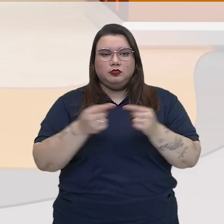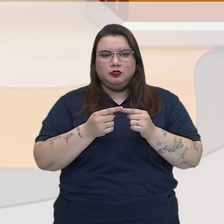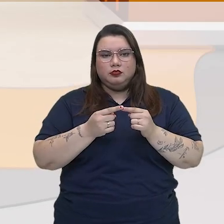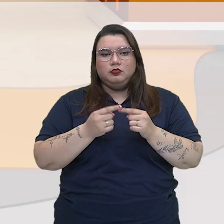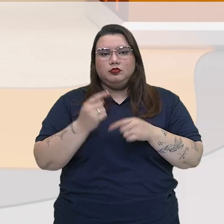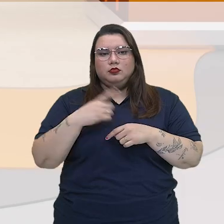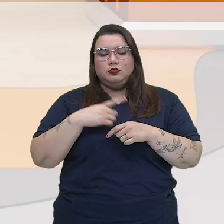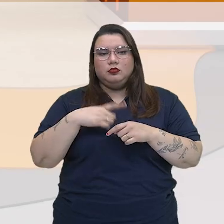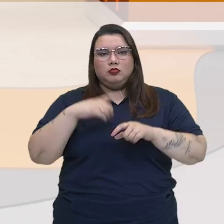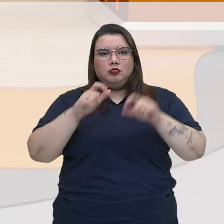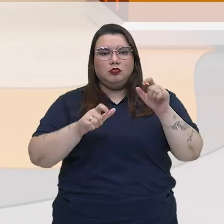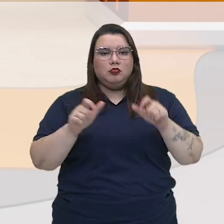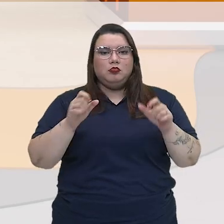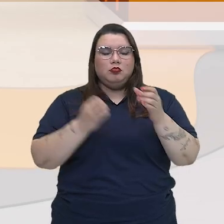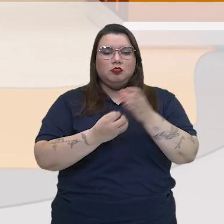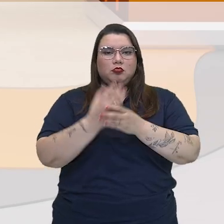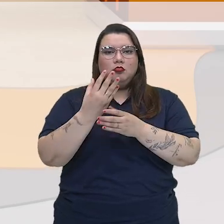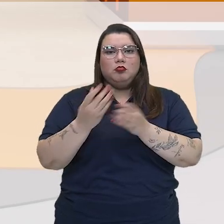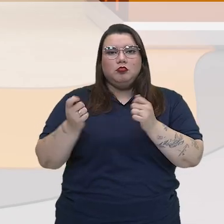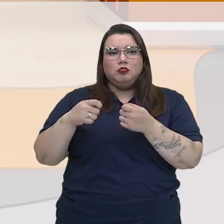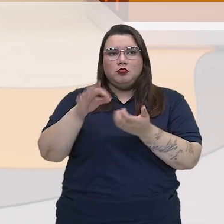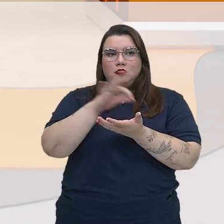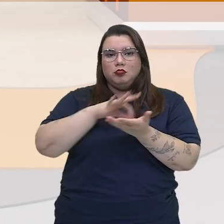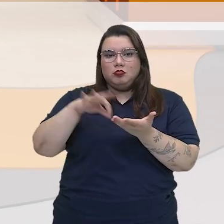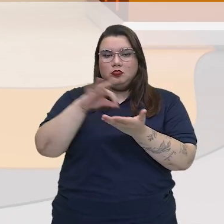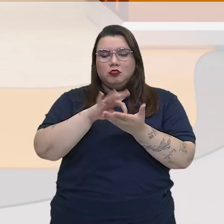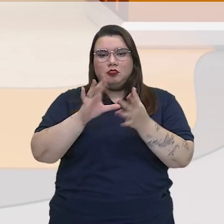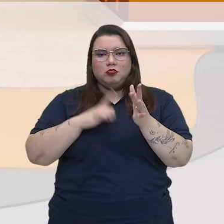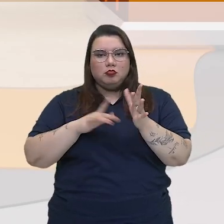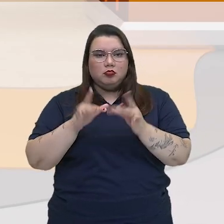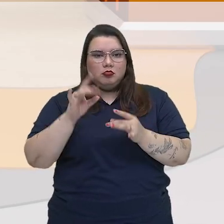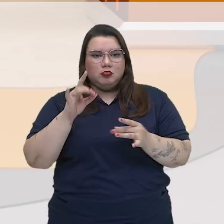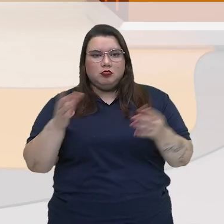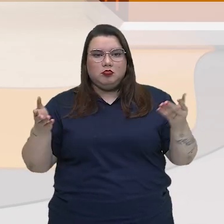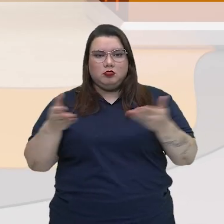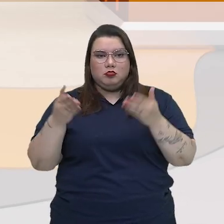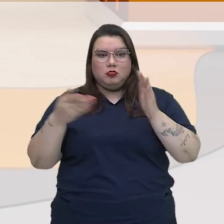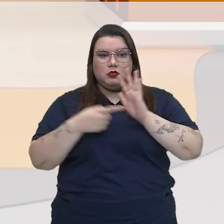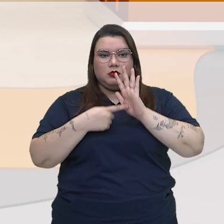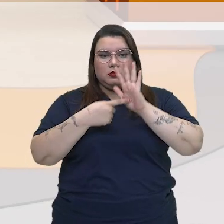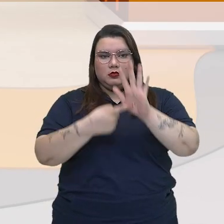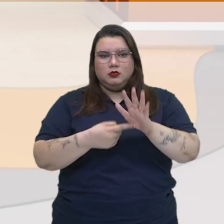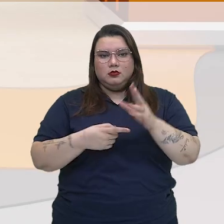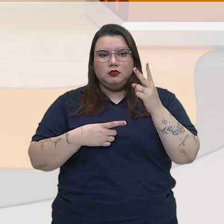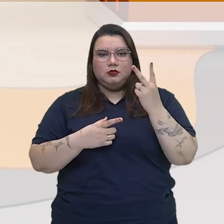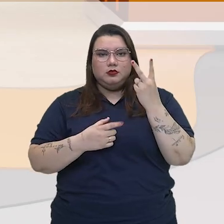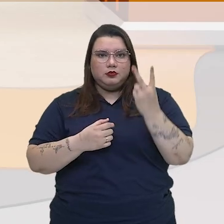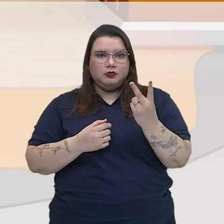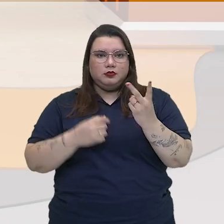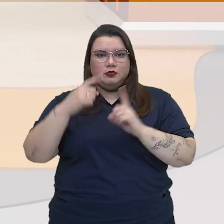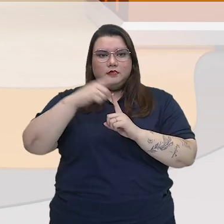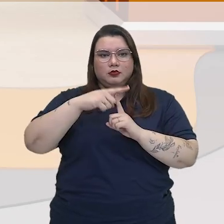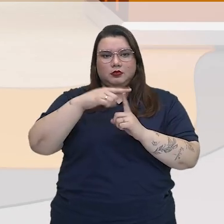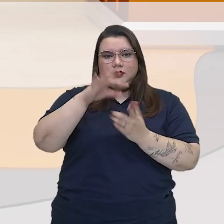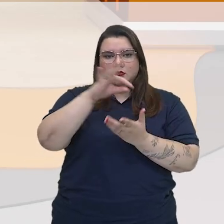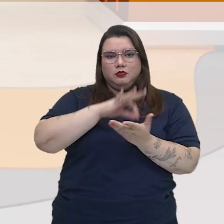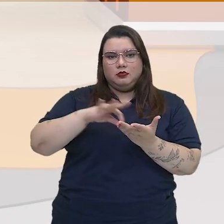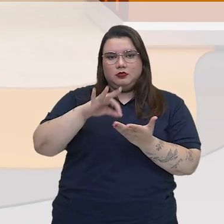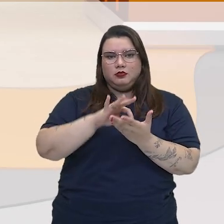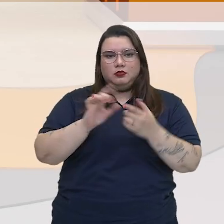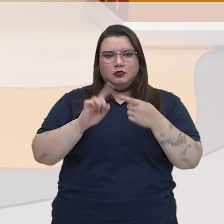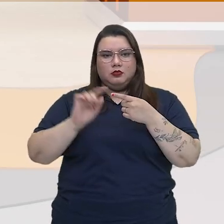que fizeram que os nossos mapas fossem cada vez mais precisos. Trago para vocês dois tipos de mapa, que seria o